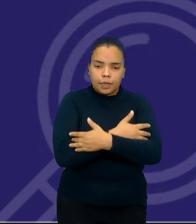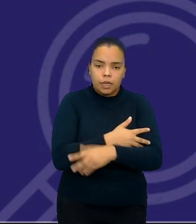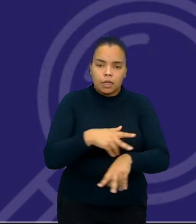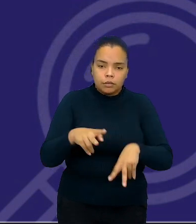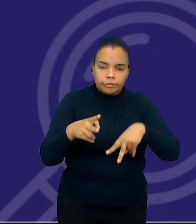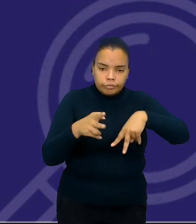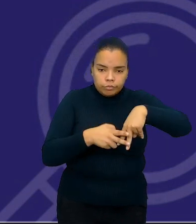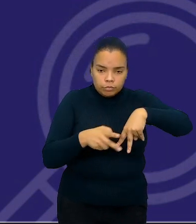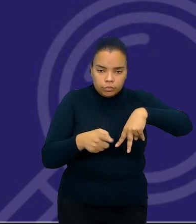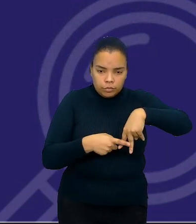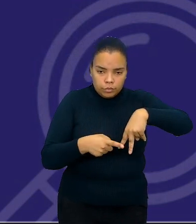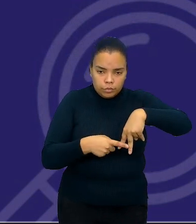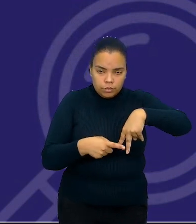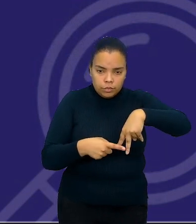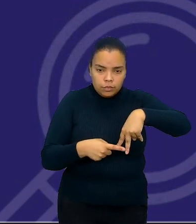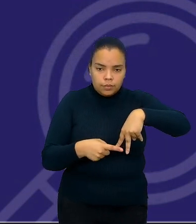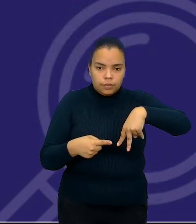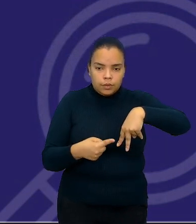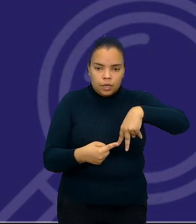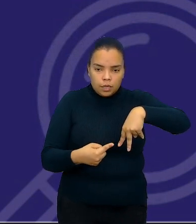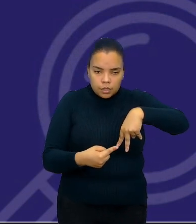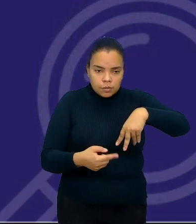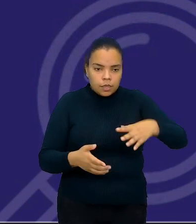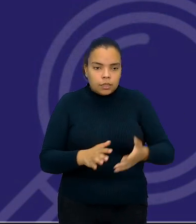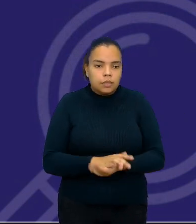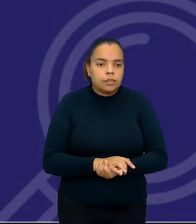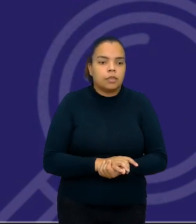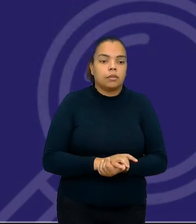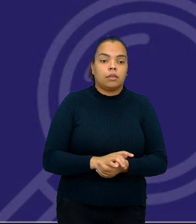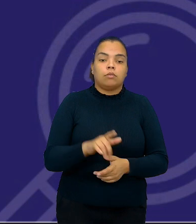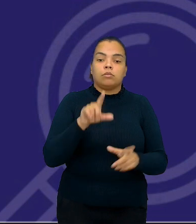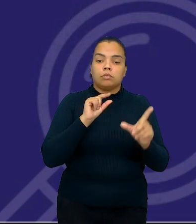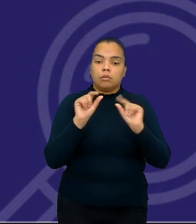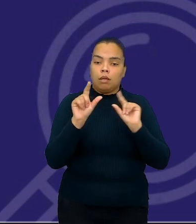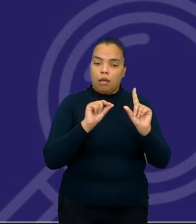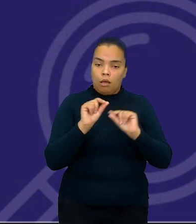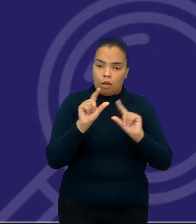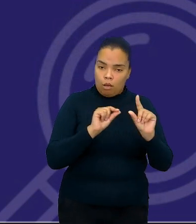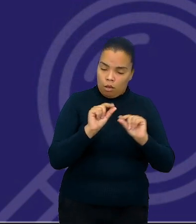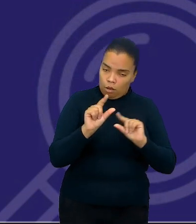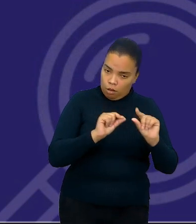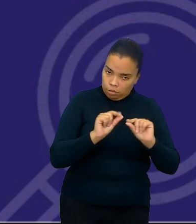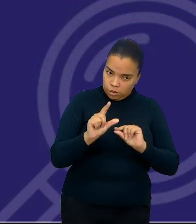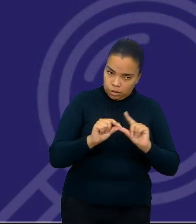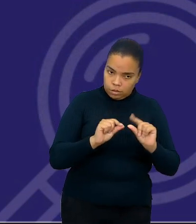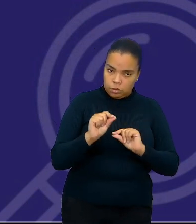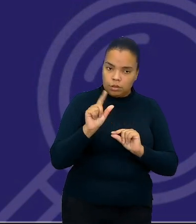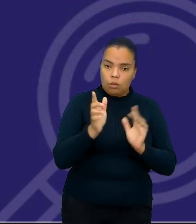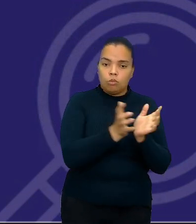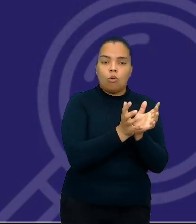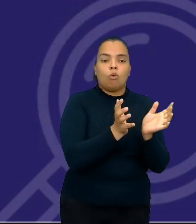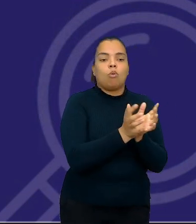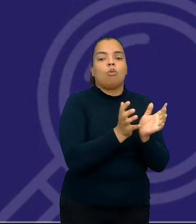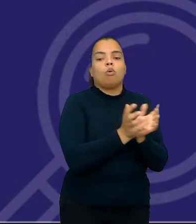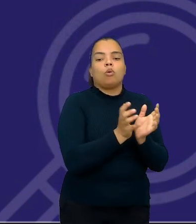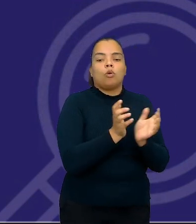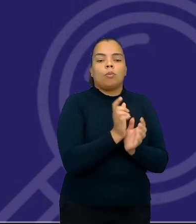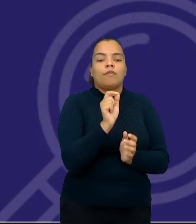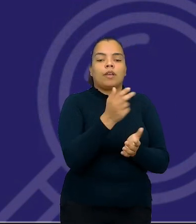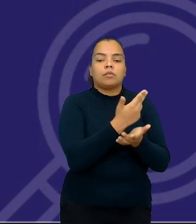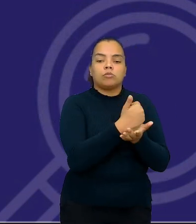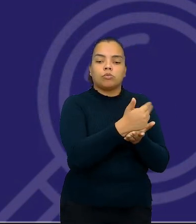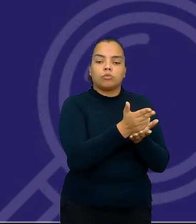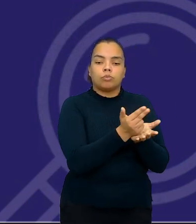ainda solicita que os estudantes escolham uma classe de vertebrados e que eles façam a modelagem do sistema